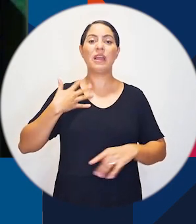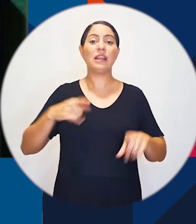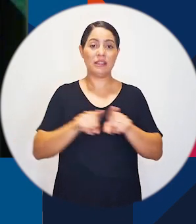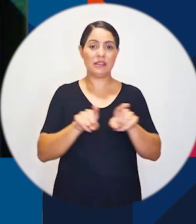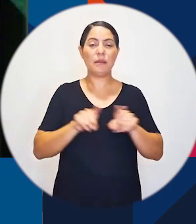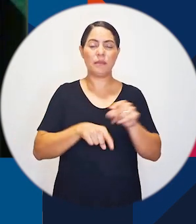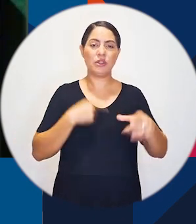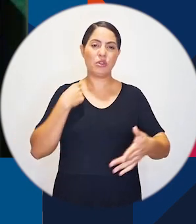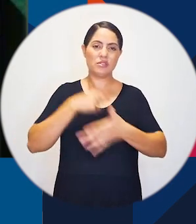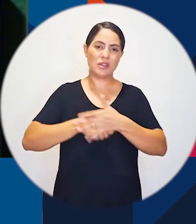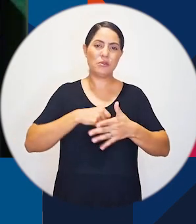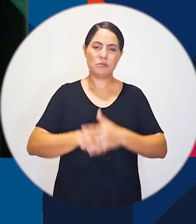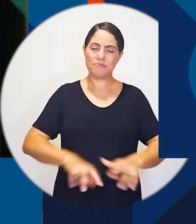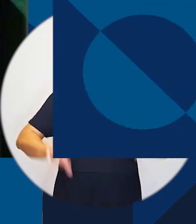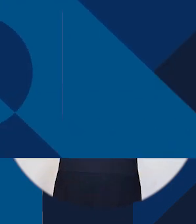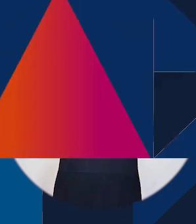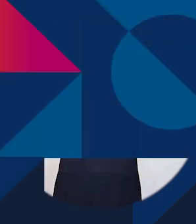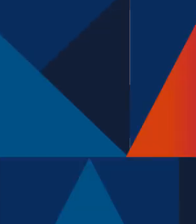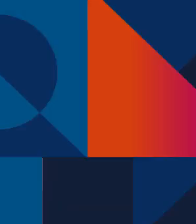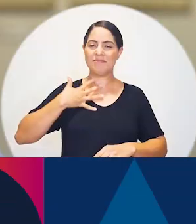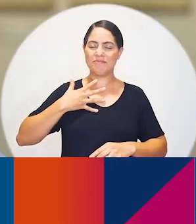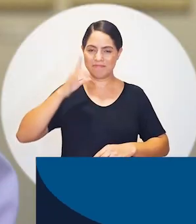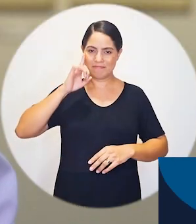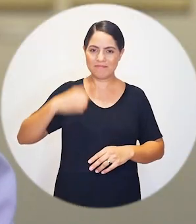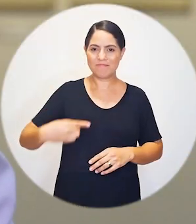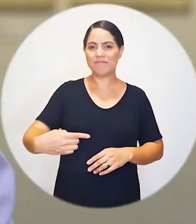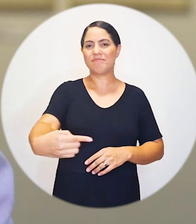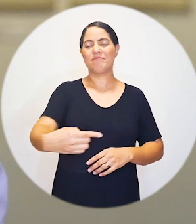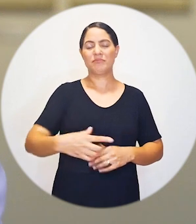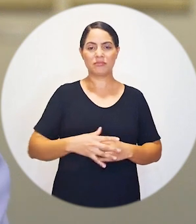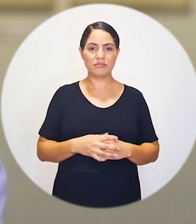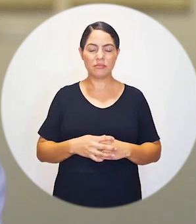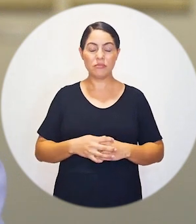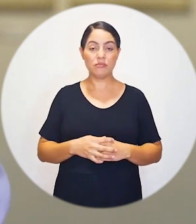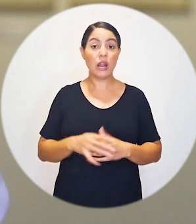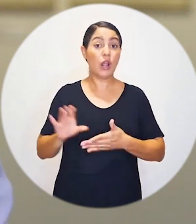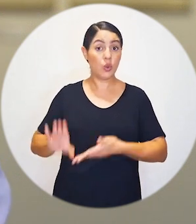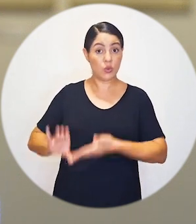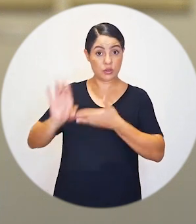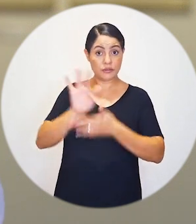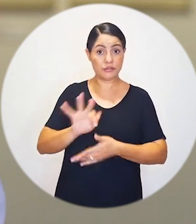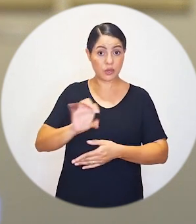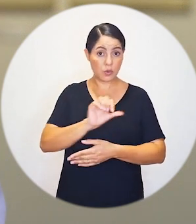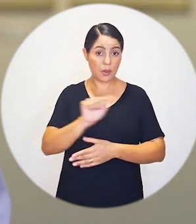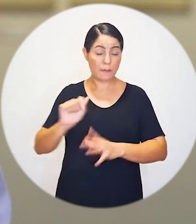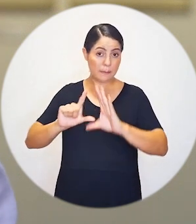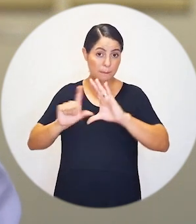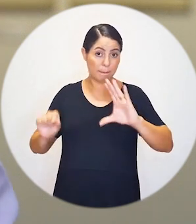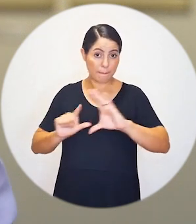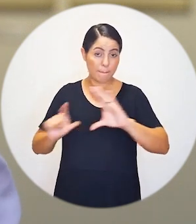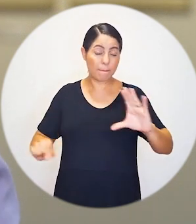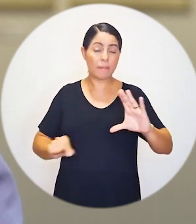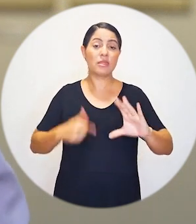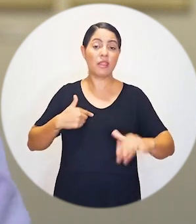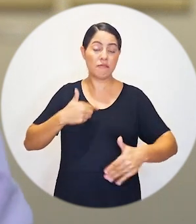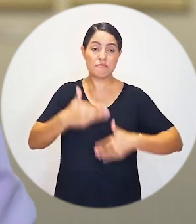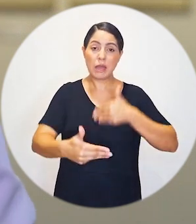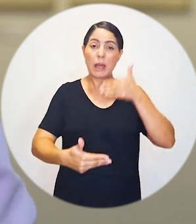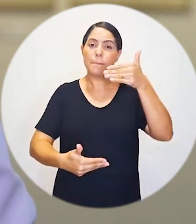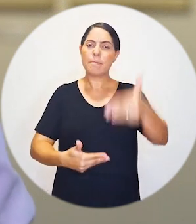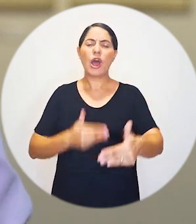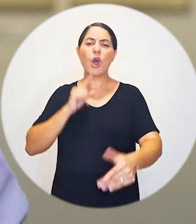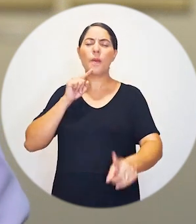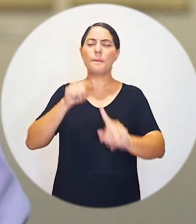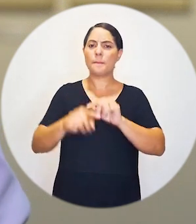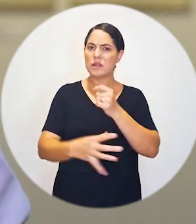que tem sido construída a cada dia. O Conselho Federal da OAB deu um importante passo rumo a um futuro de mais